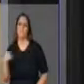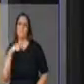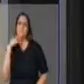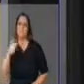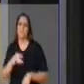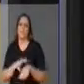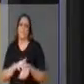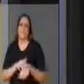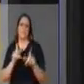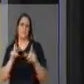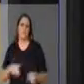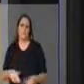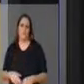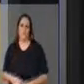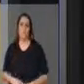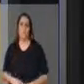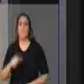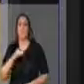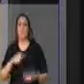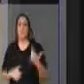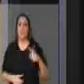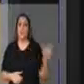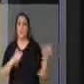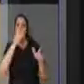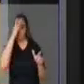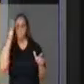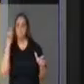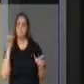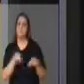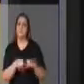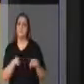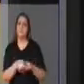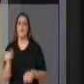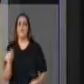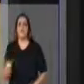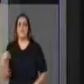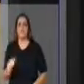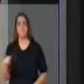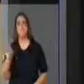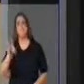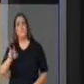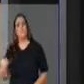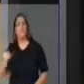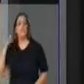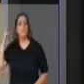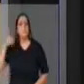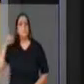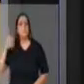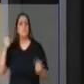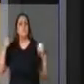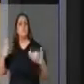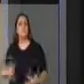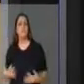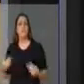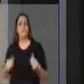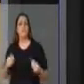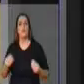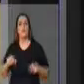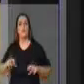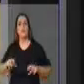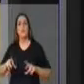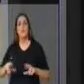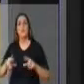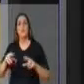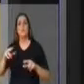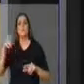pessoa representando a associação que vai falar um pouco mais a respeito do câncer de cabeça, de boca e